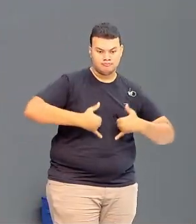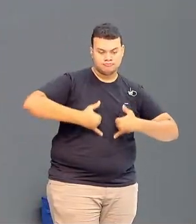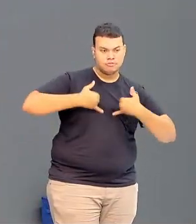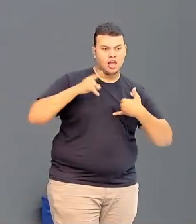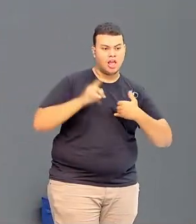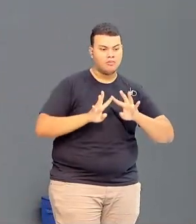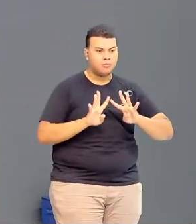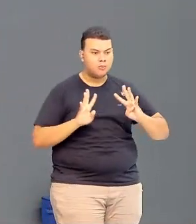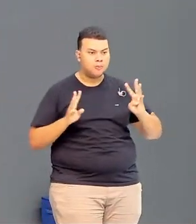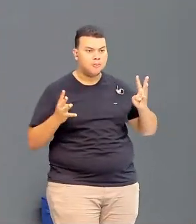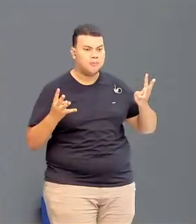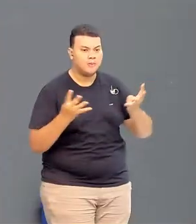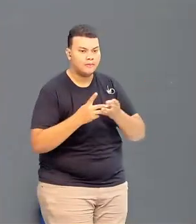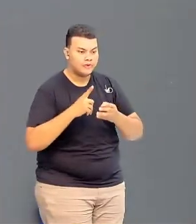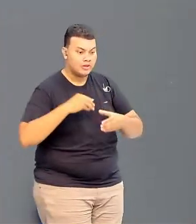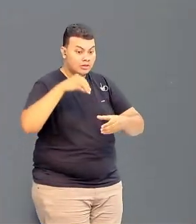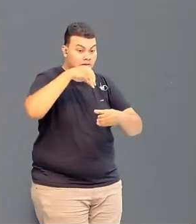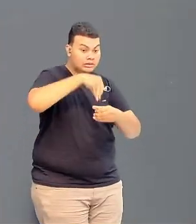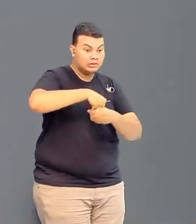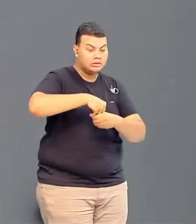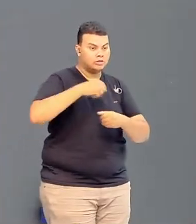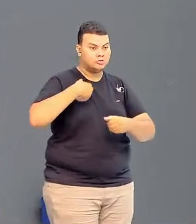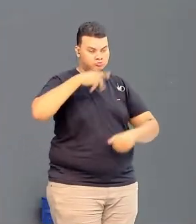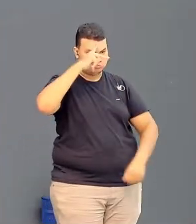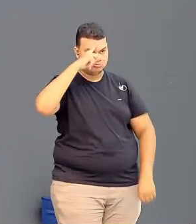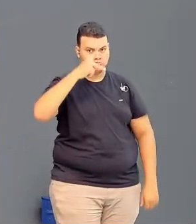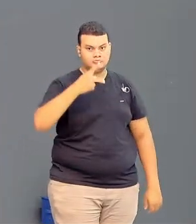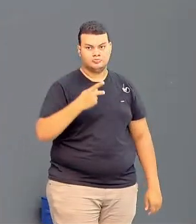fortaleza construída na altivez.